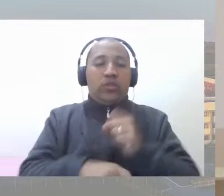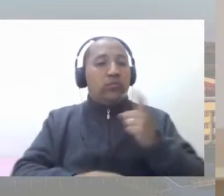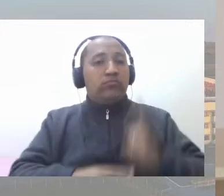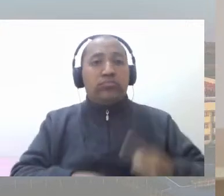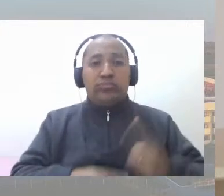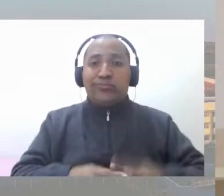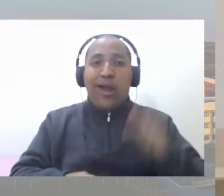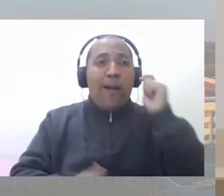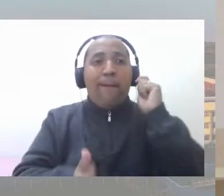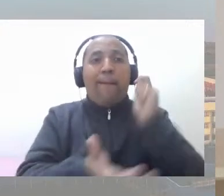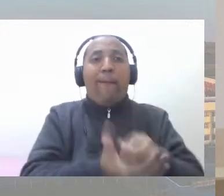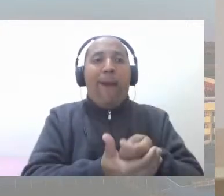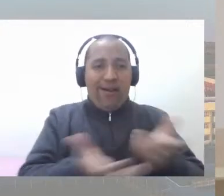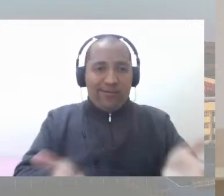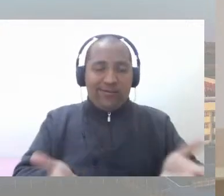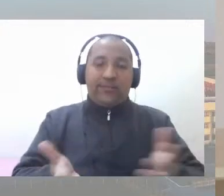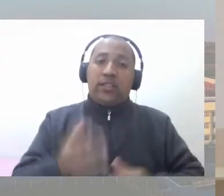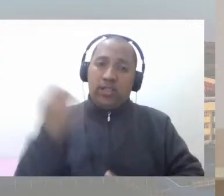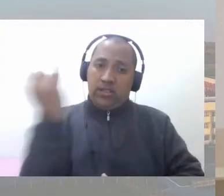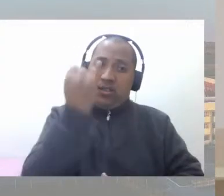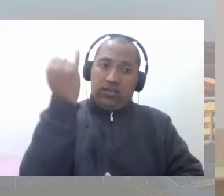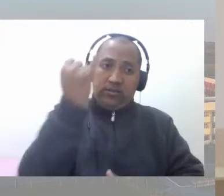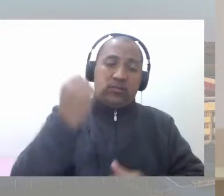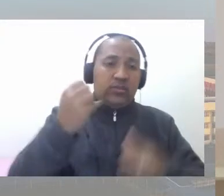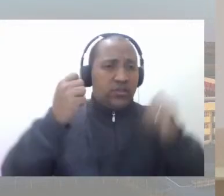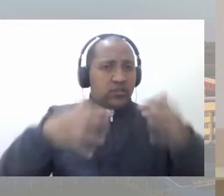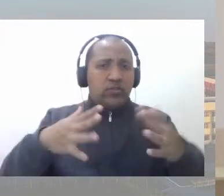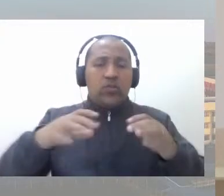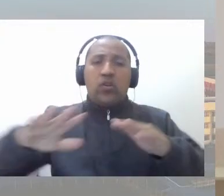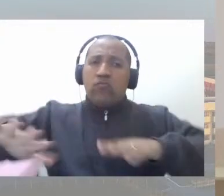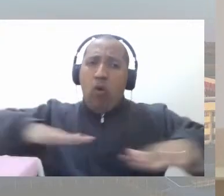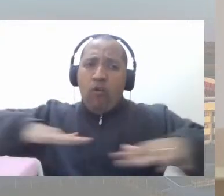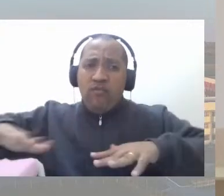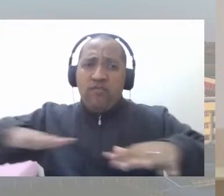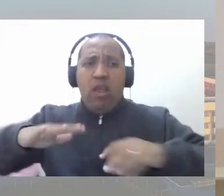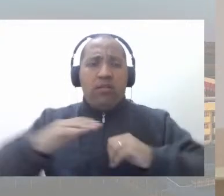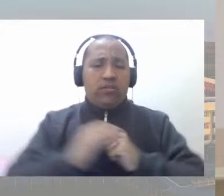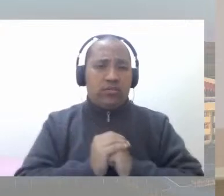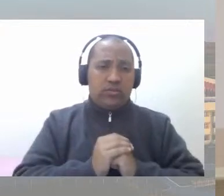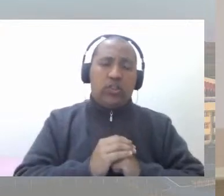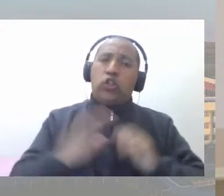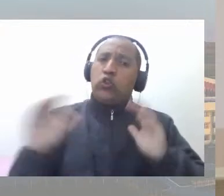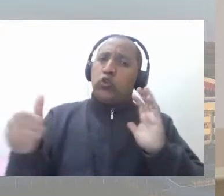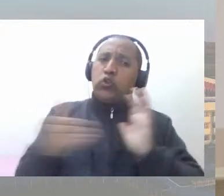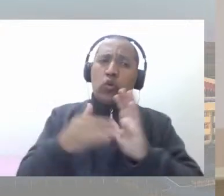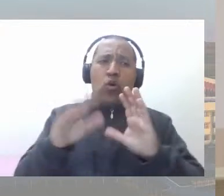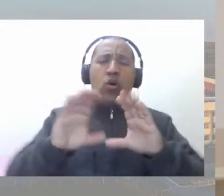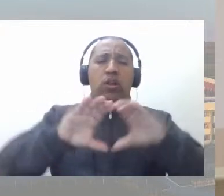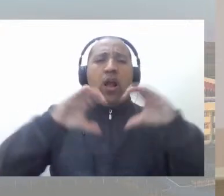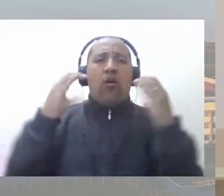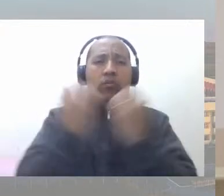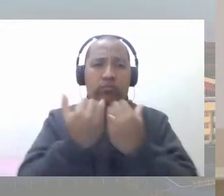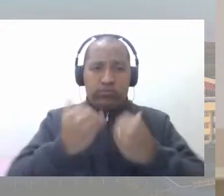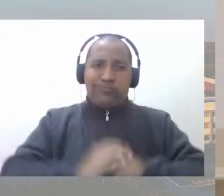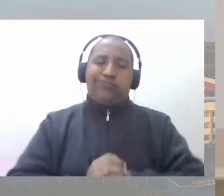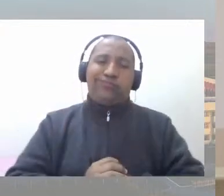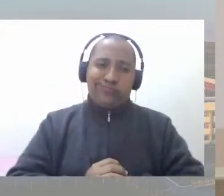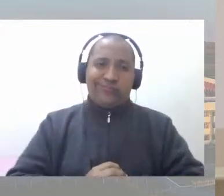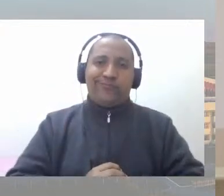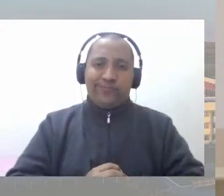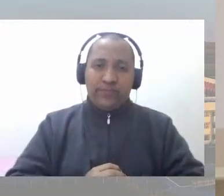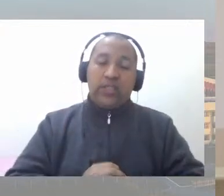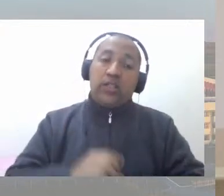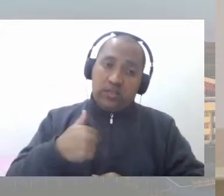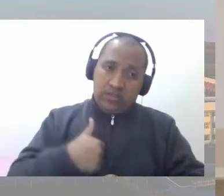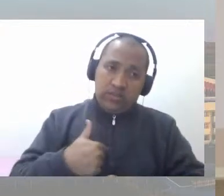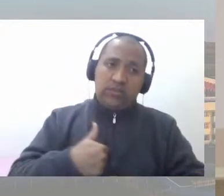dos pagamentos. E aí é importante ressaltar a mobilização que houve de toda a comunidade. Mais uma vez aqui